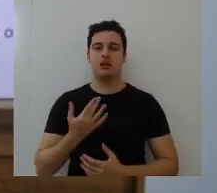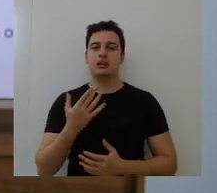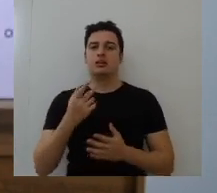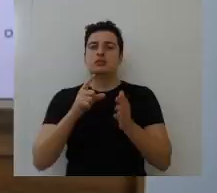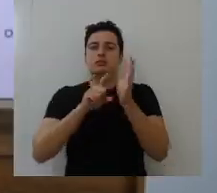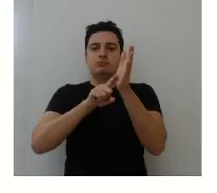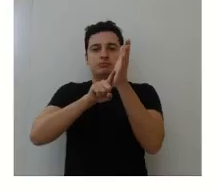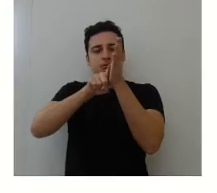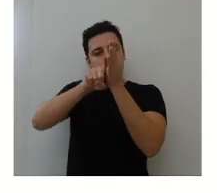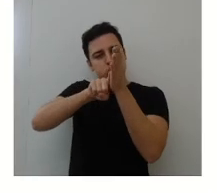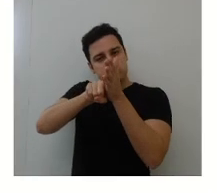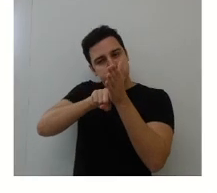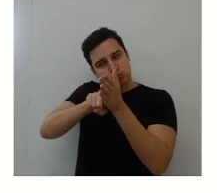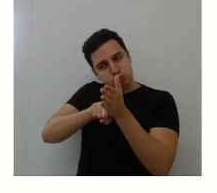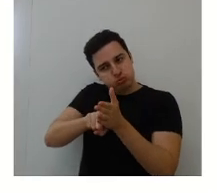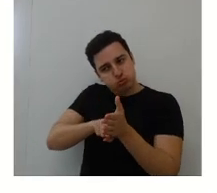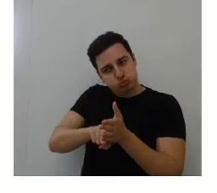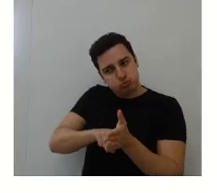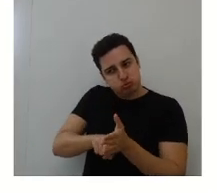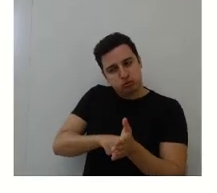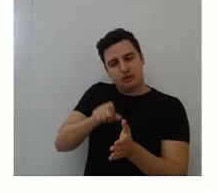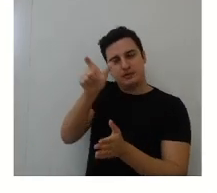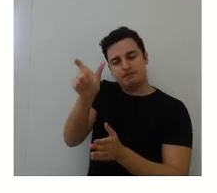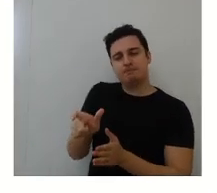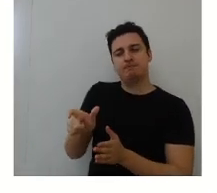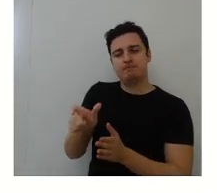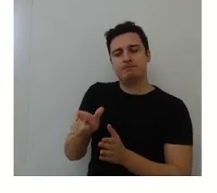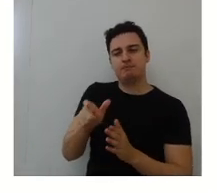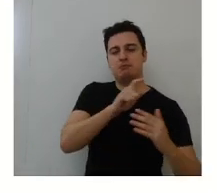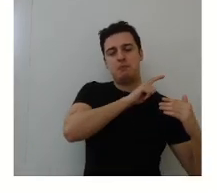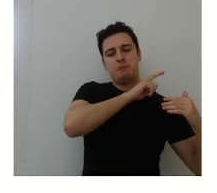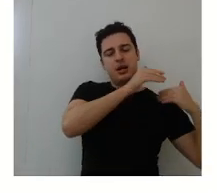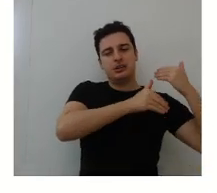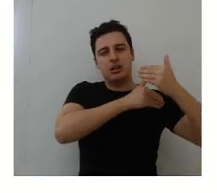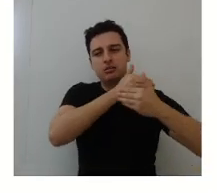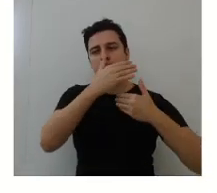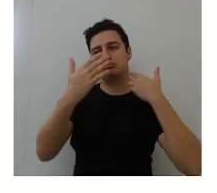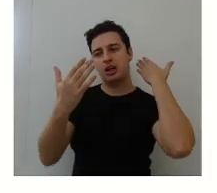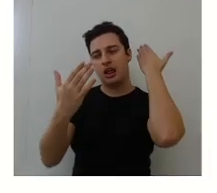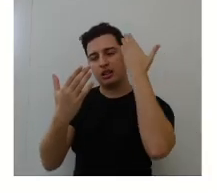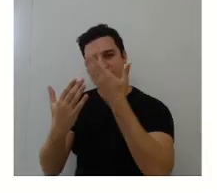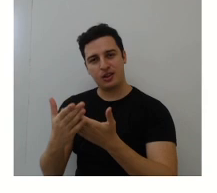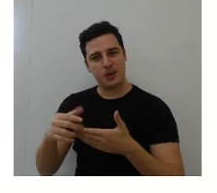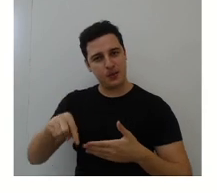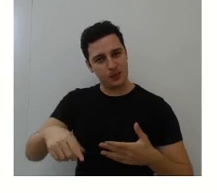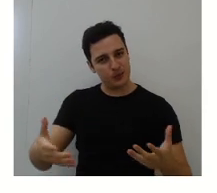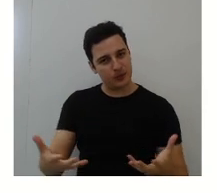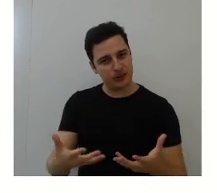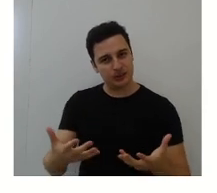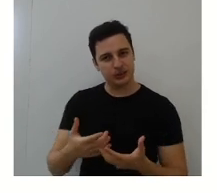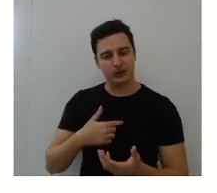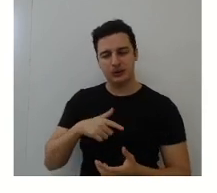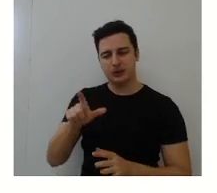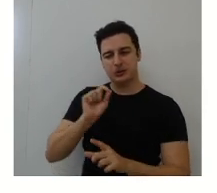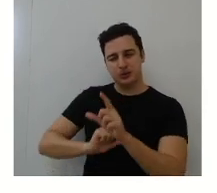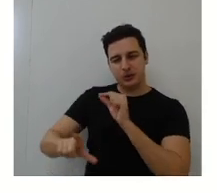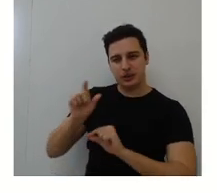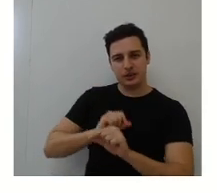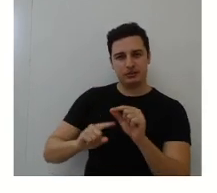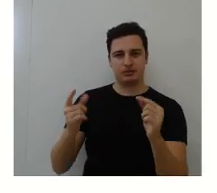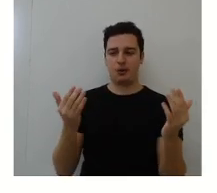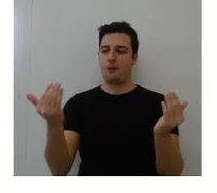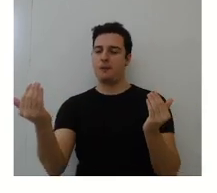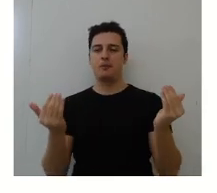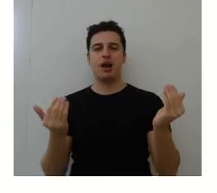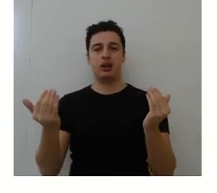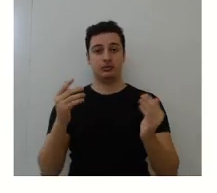na atualidade, nós começamos a perceber uma série de situações. né? Eu elenquei algumas aqui para vocês. Eu